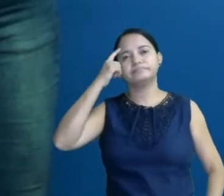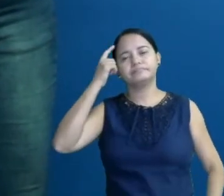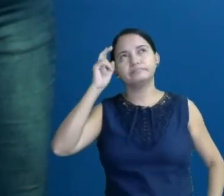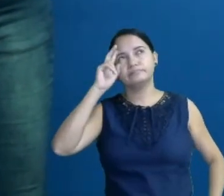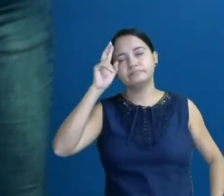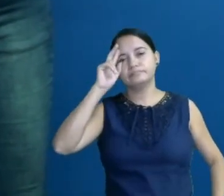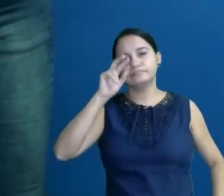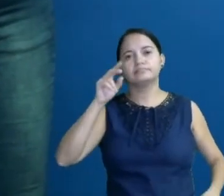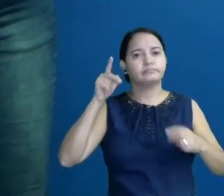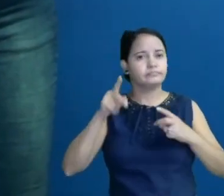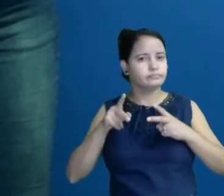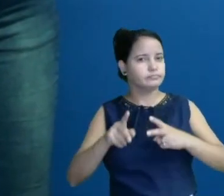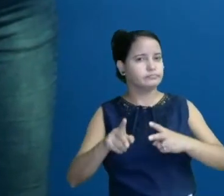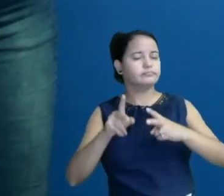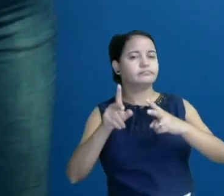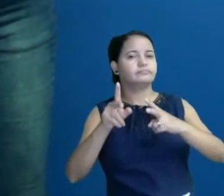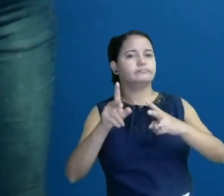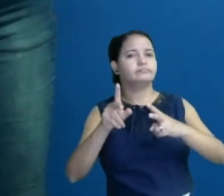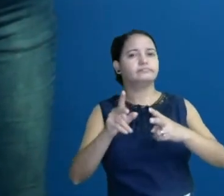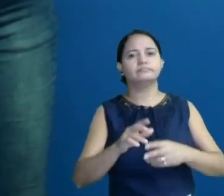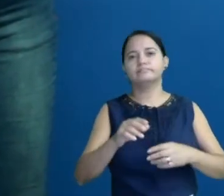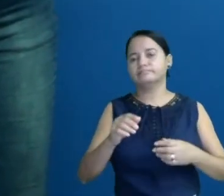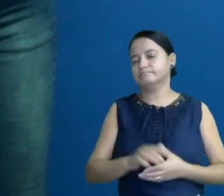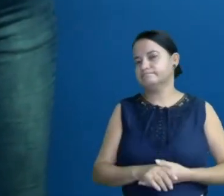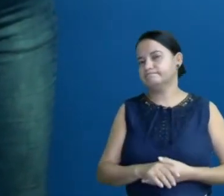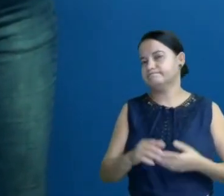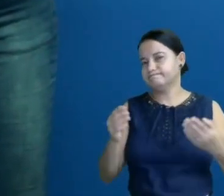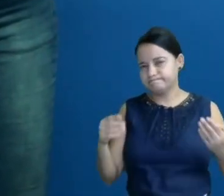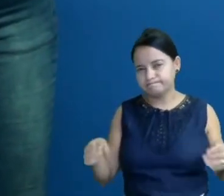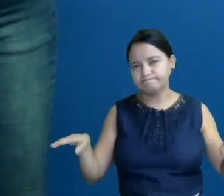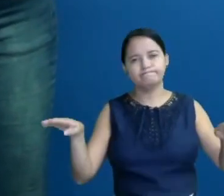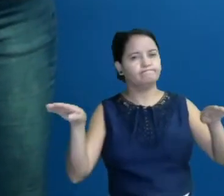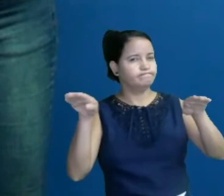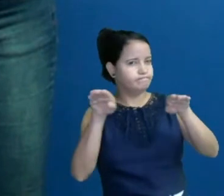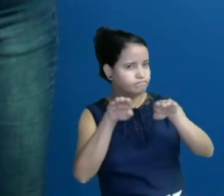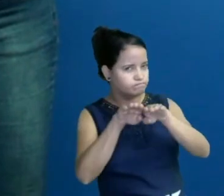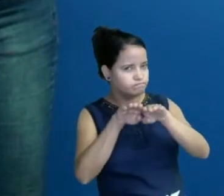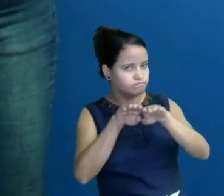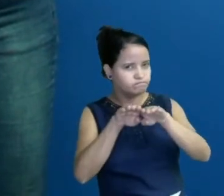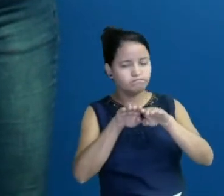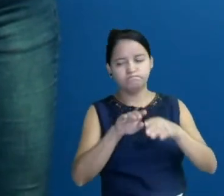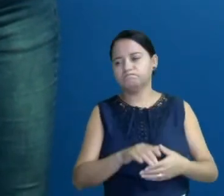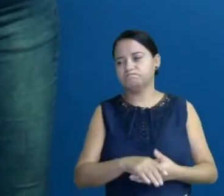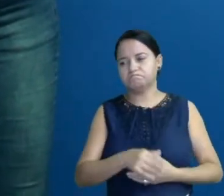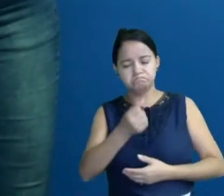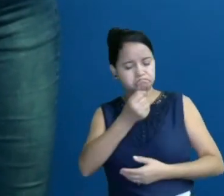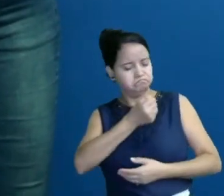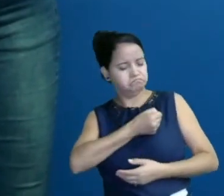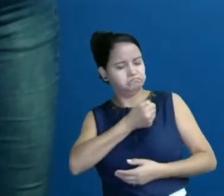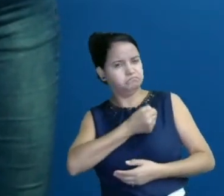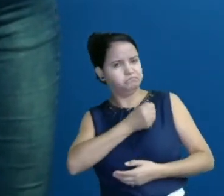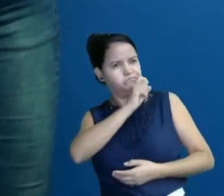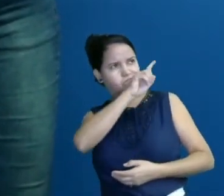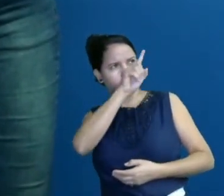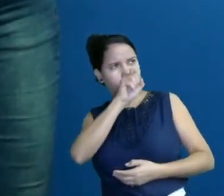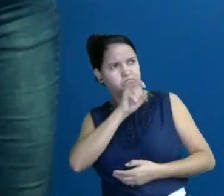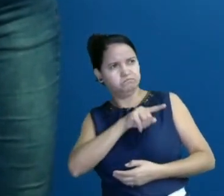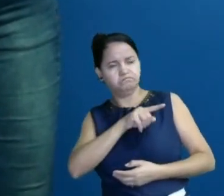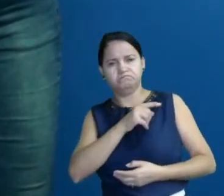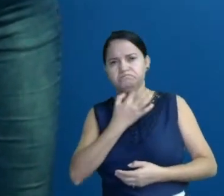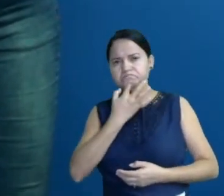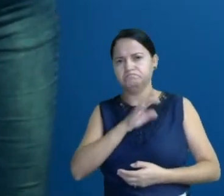toda vez que eu tiver uma igualdade Eu tenho um número desconhecido de um lado mas já está sendo